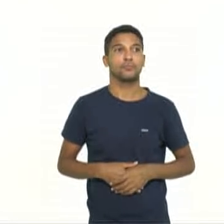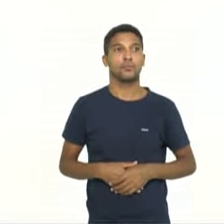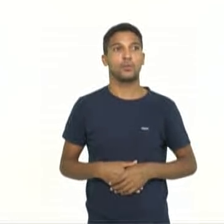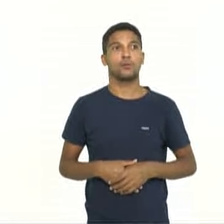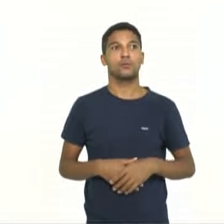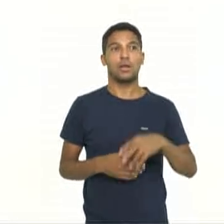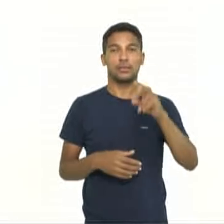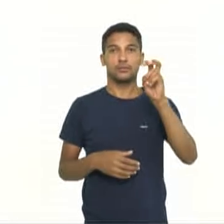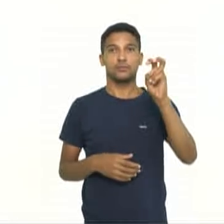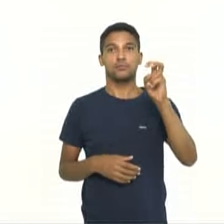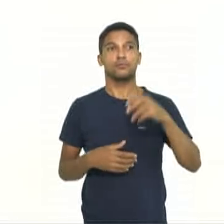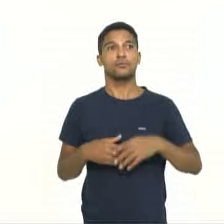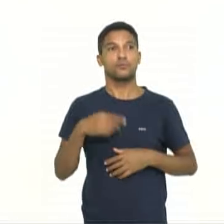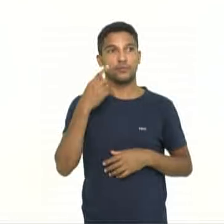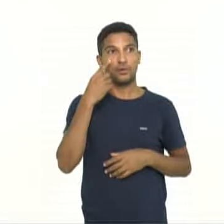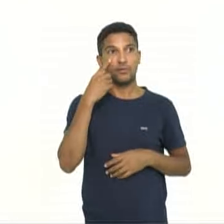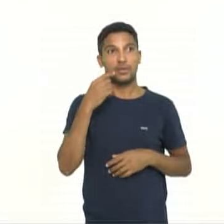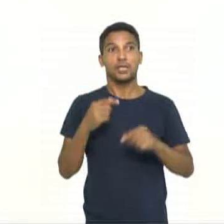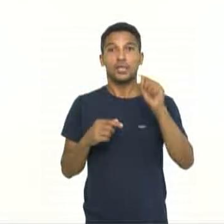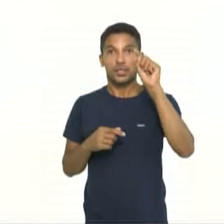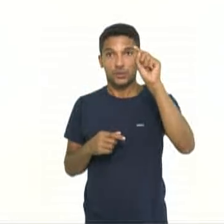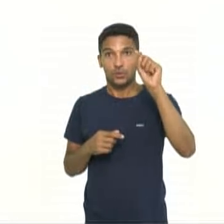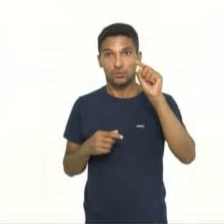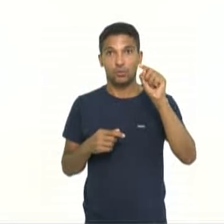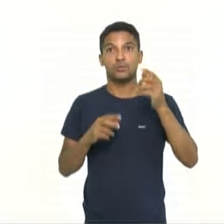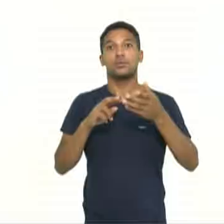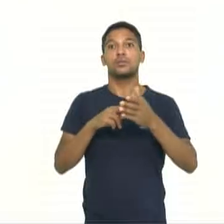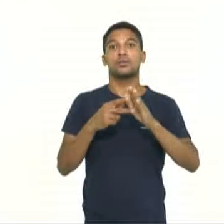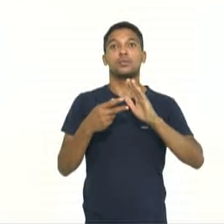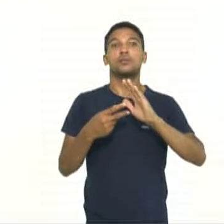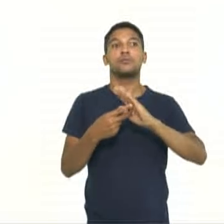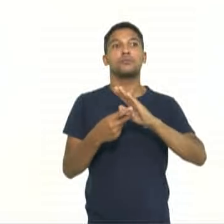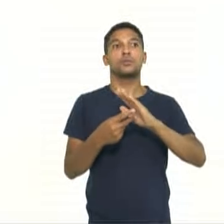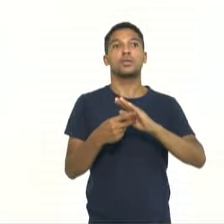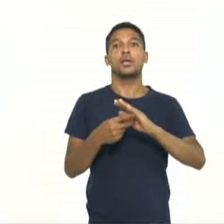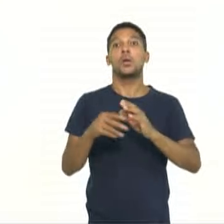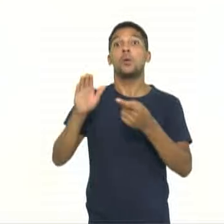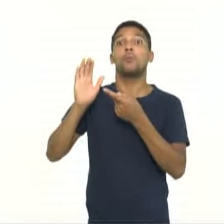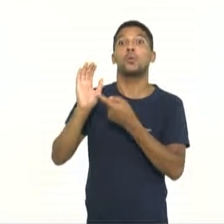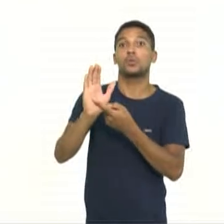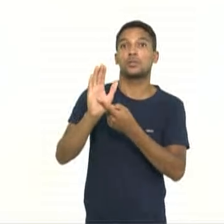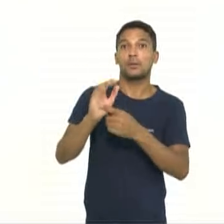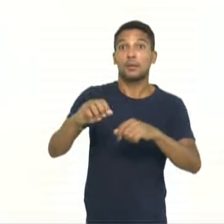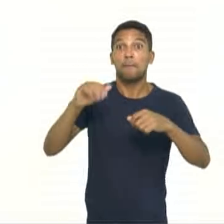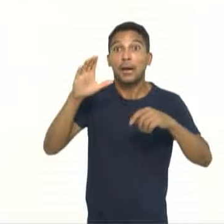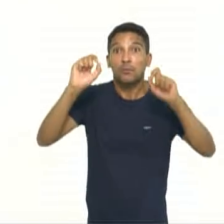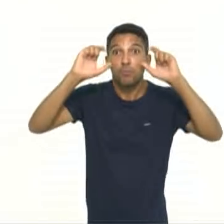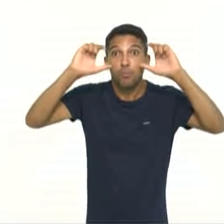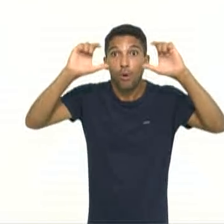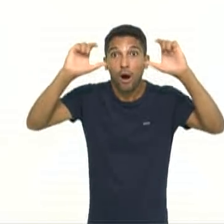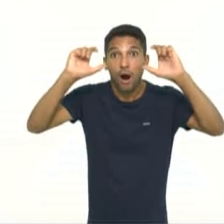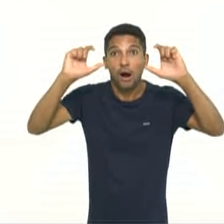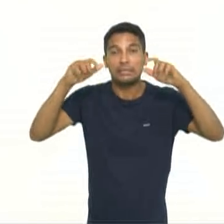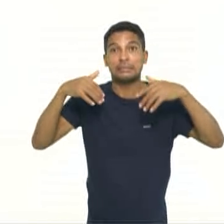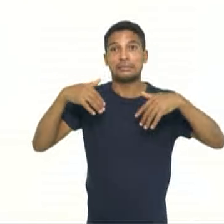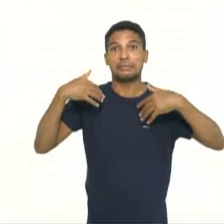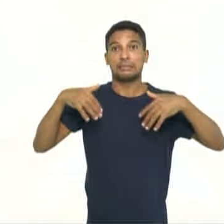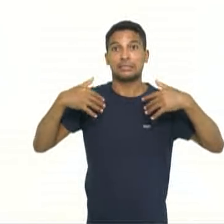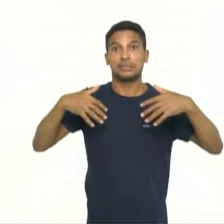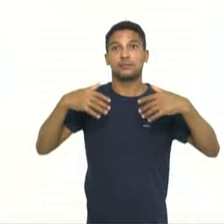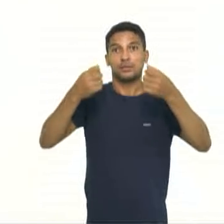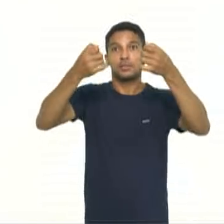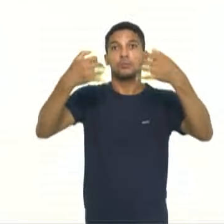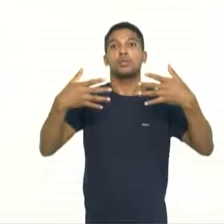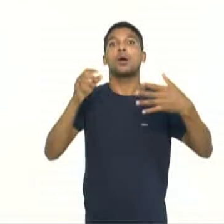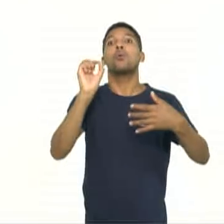para enfatizar, para dar maior importância, né, ao dado mais alarmante, ou seja, explicar do que se